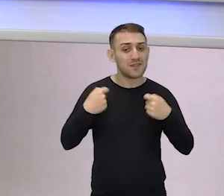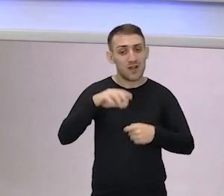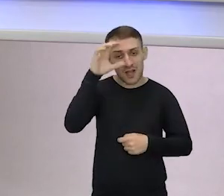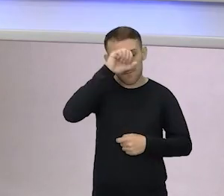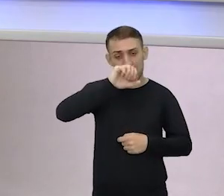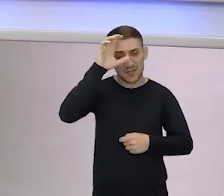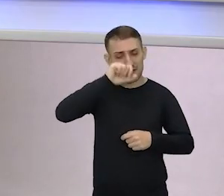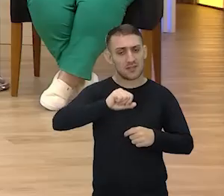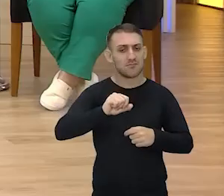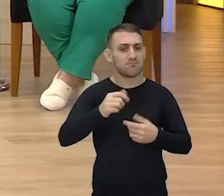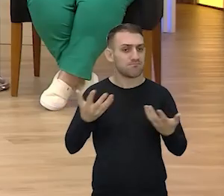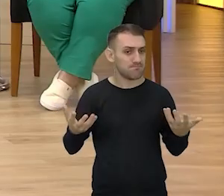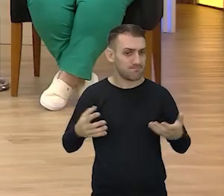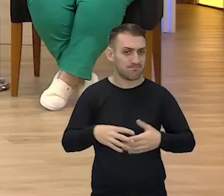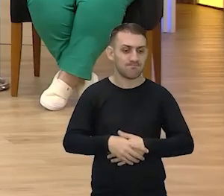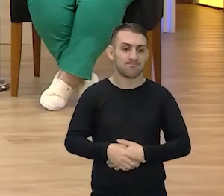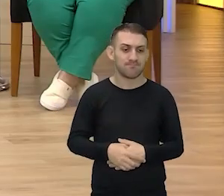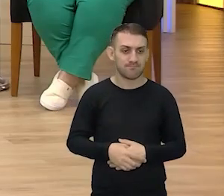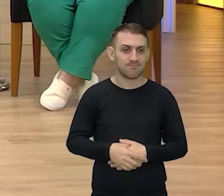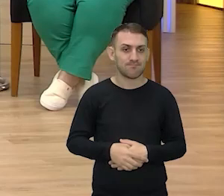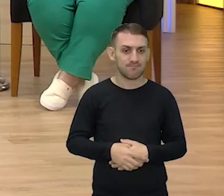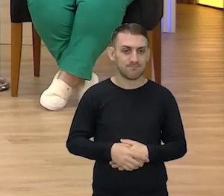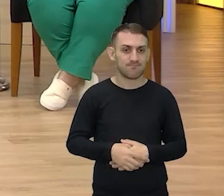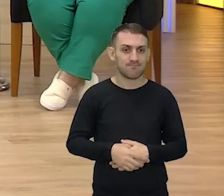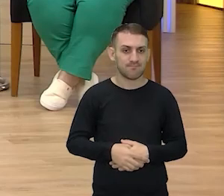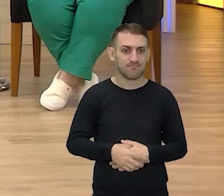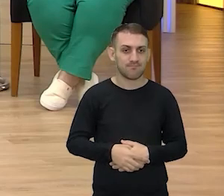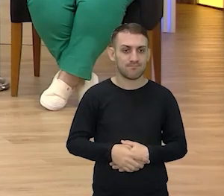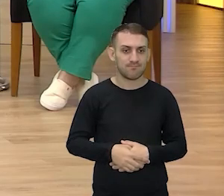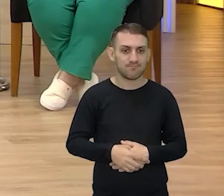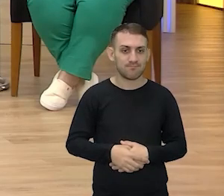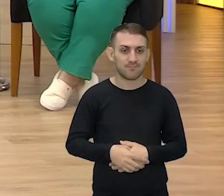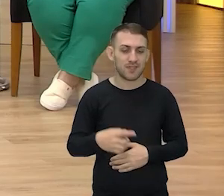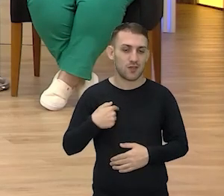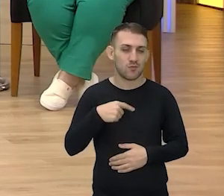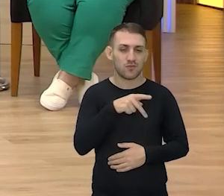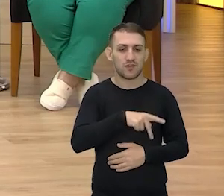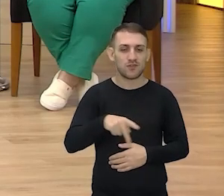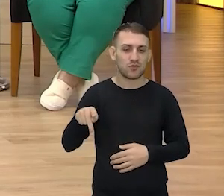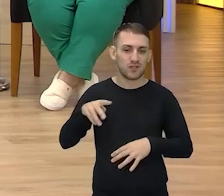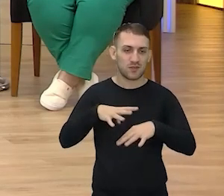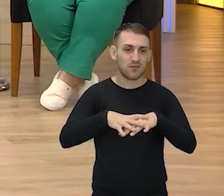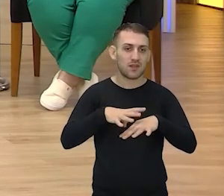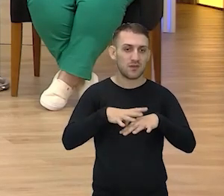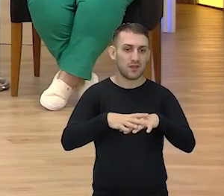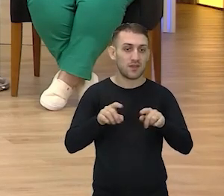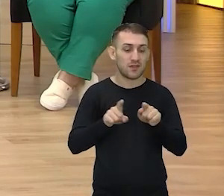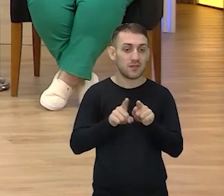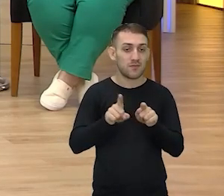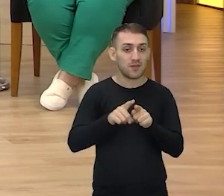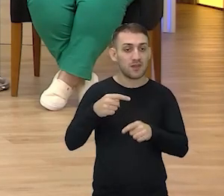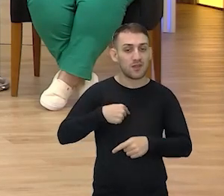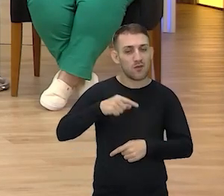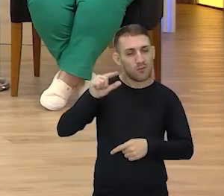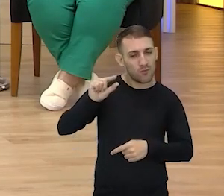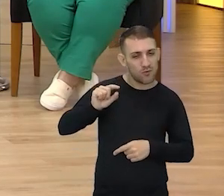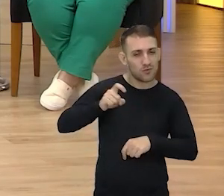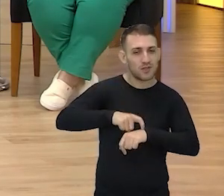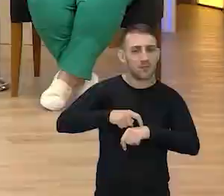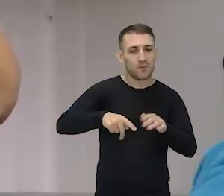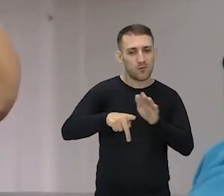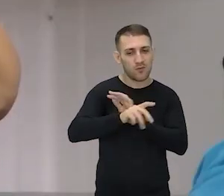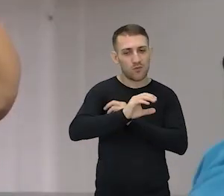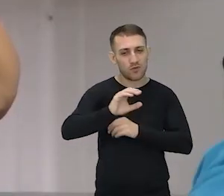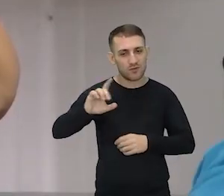aprender isso? Né? Eu sou professora de matemática também, eu estou há pouco tempo como